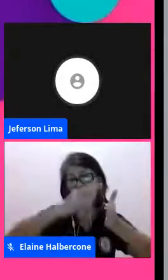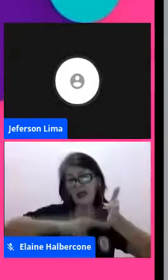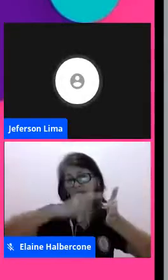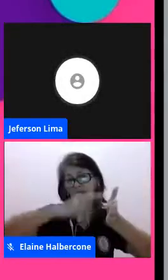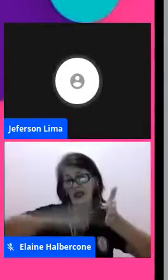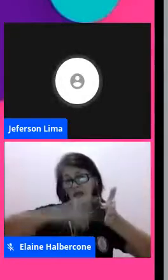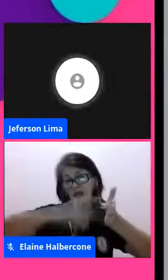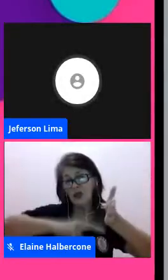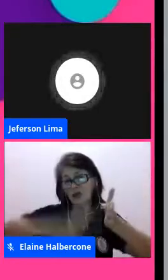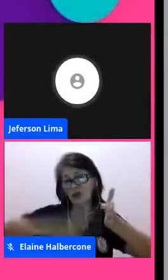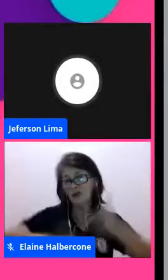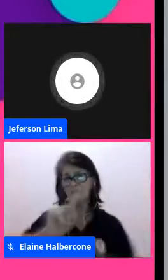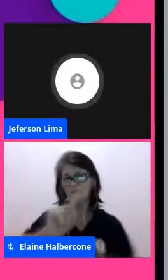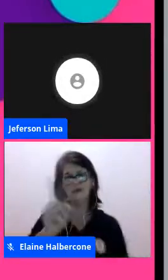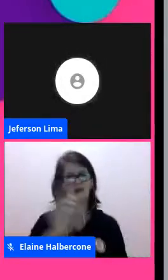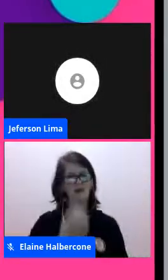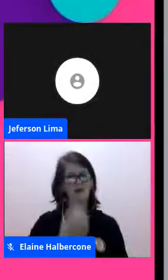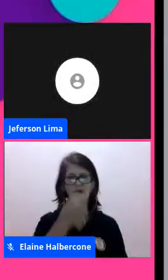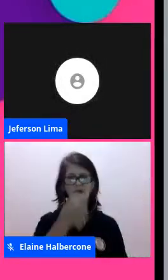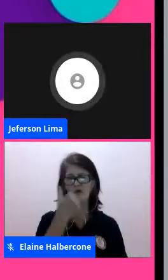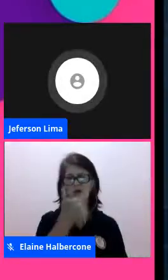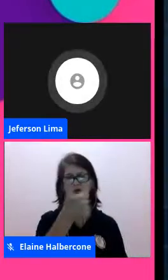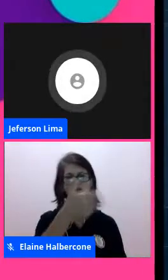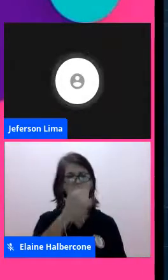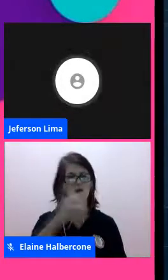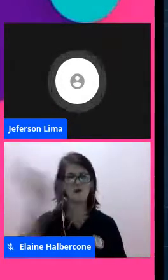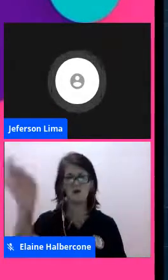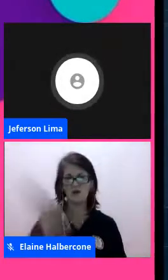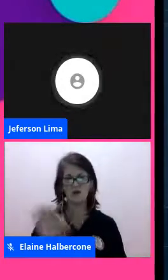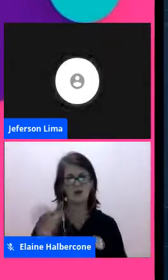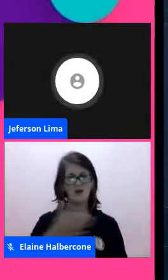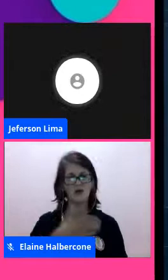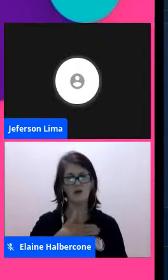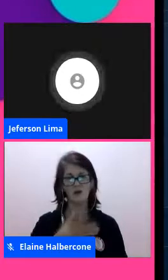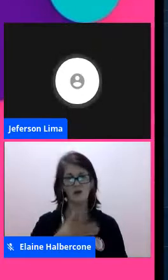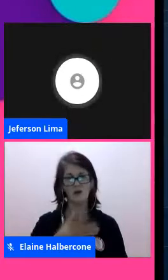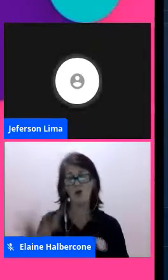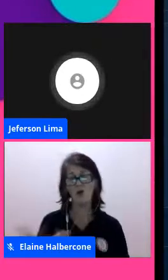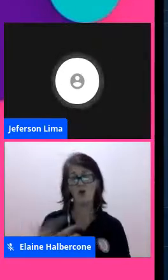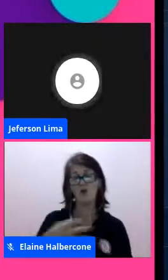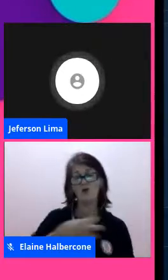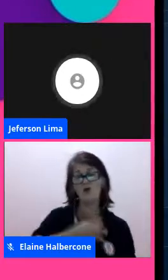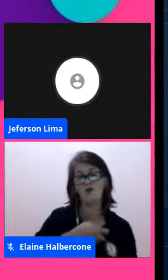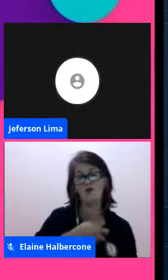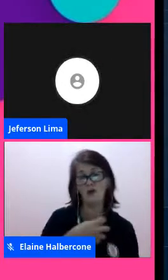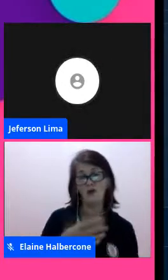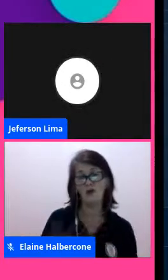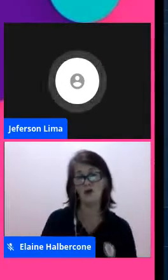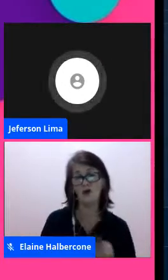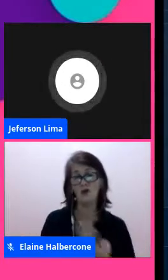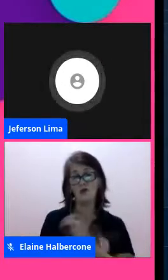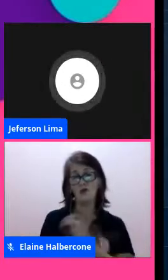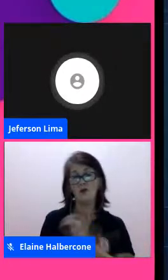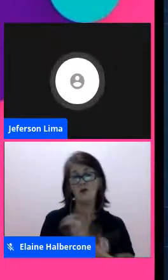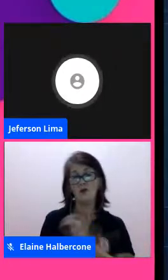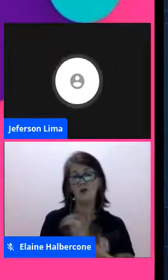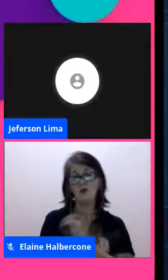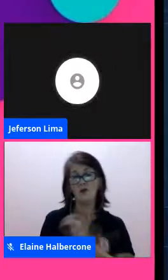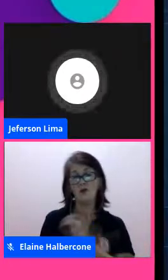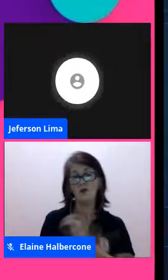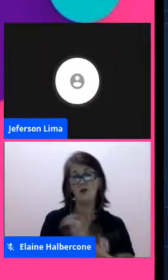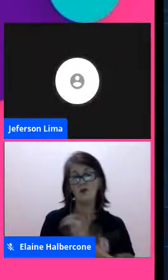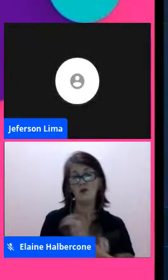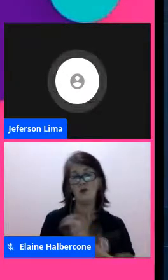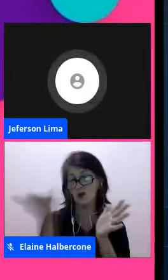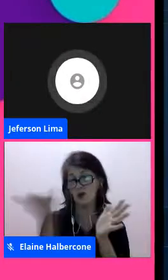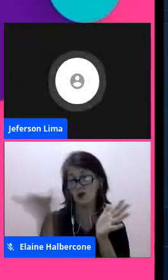não é útil 100% para mim. Qual é o outro modo que a gente tem de proteger nossos dados? Primeira coisa que eu vou fazer aqui